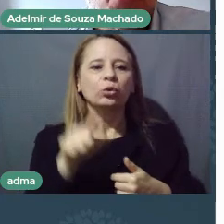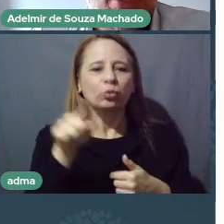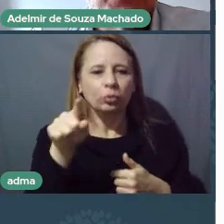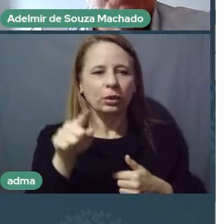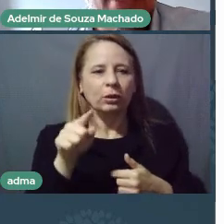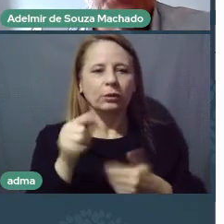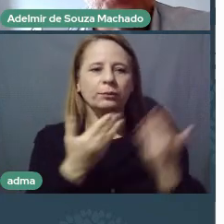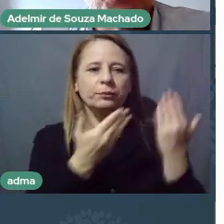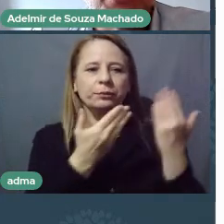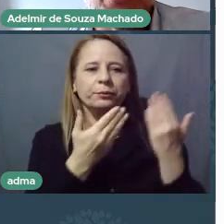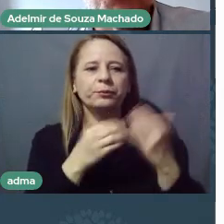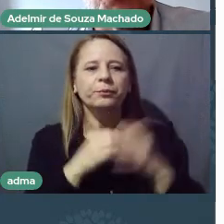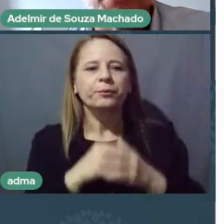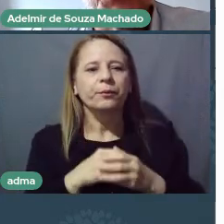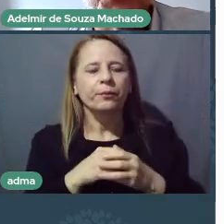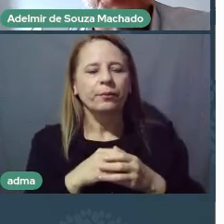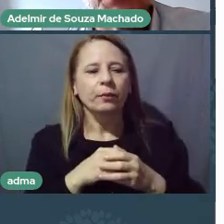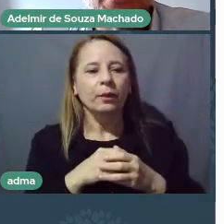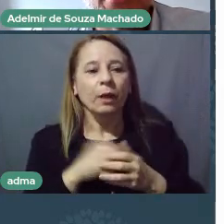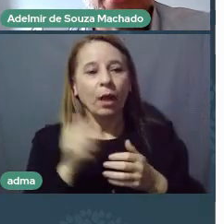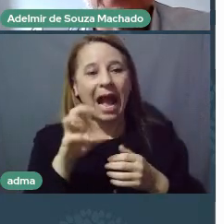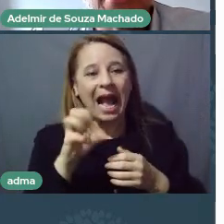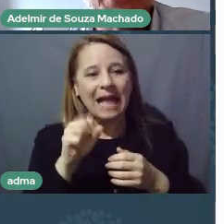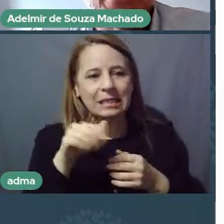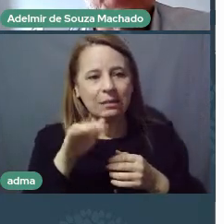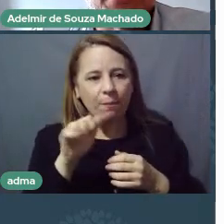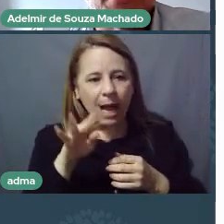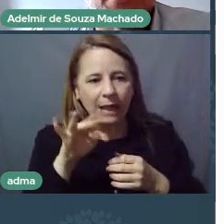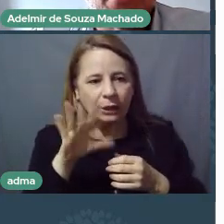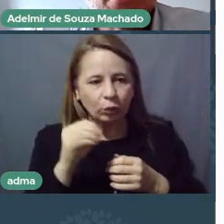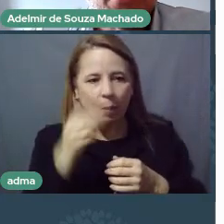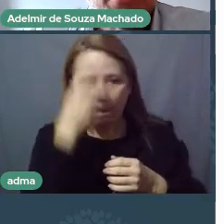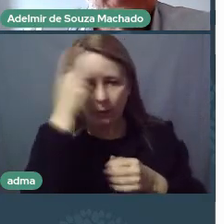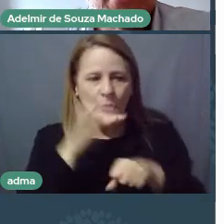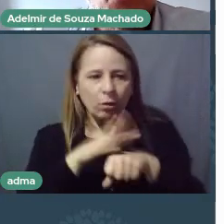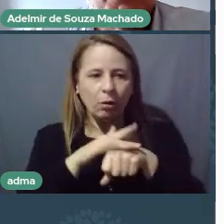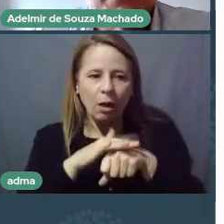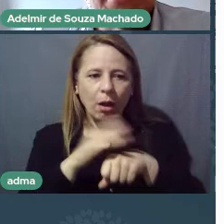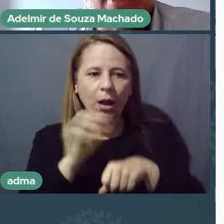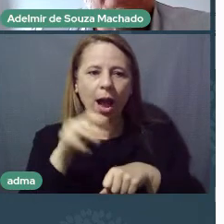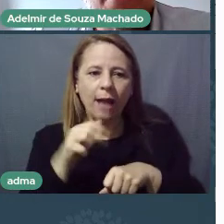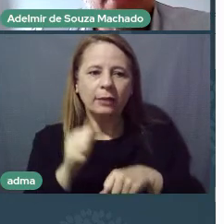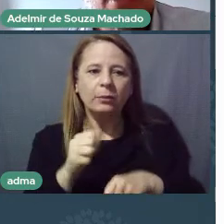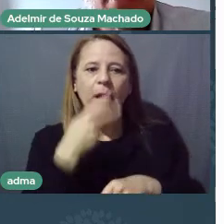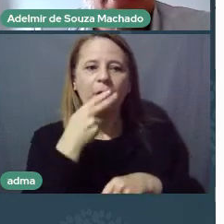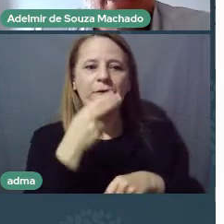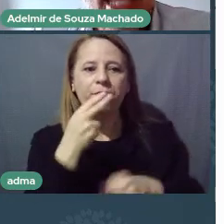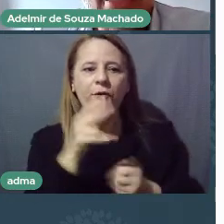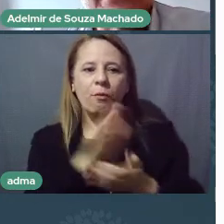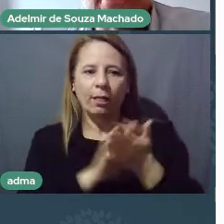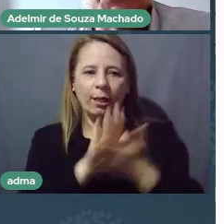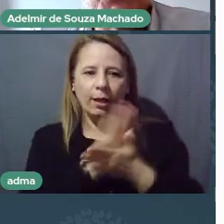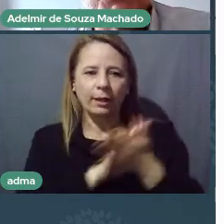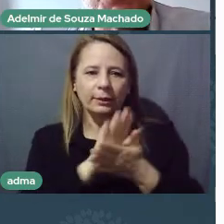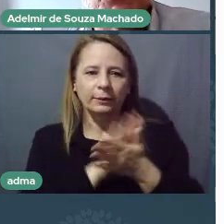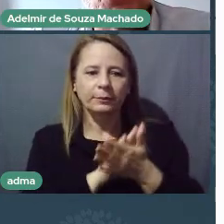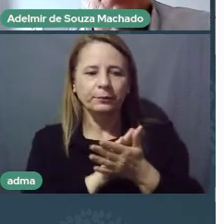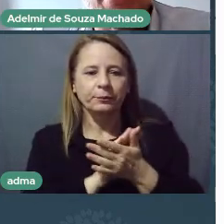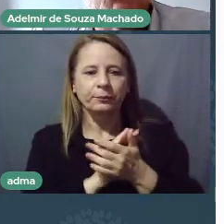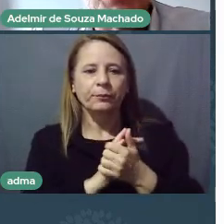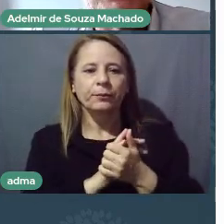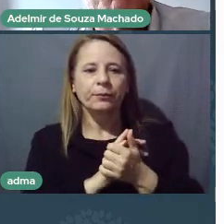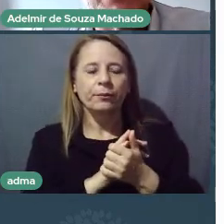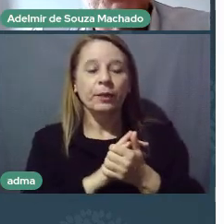Tá? É o asmático não fumante. É essa linhazinha aqui. Então, observem que, em relação ao